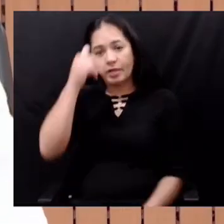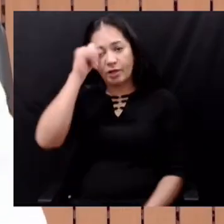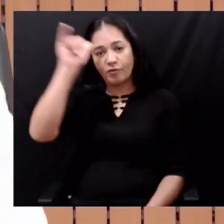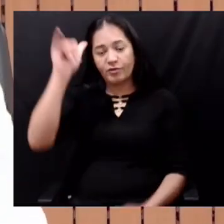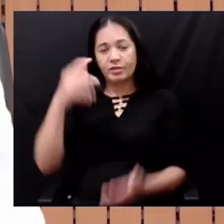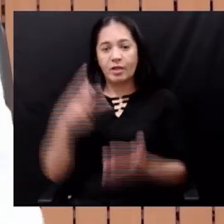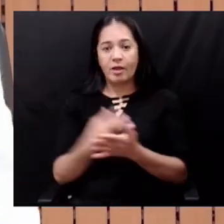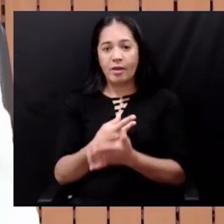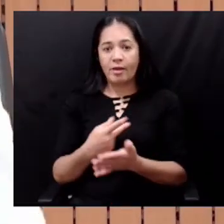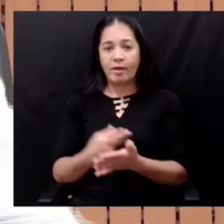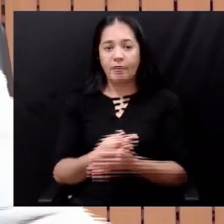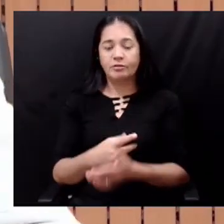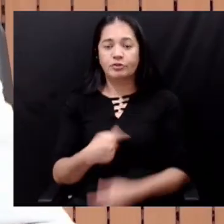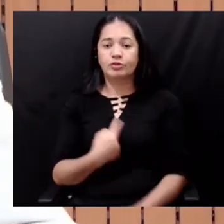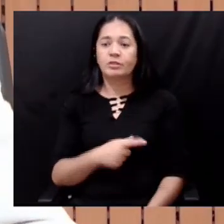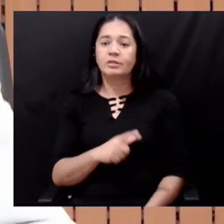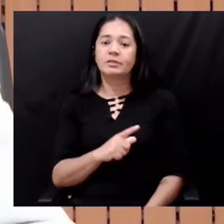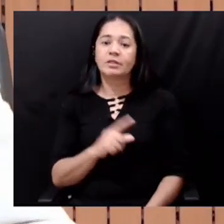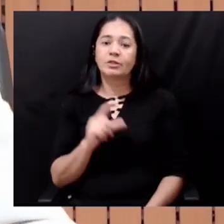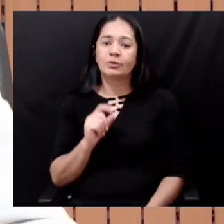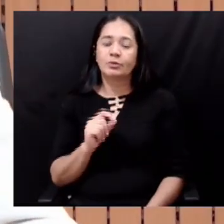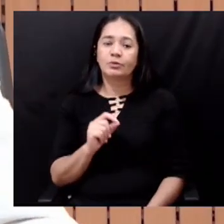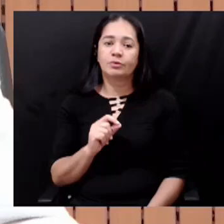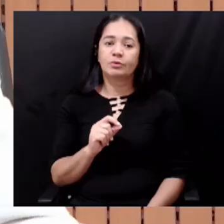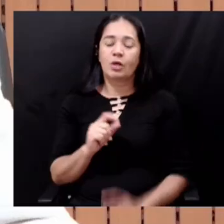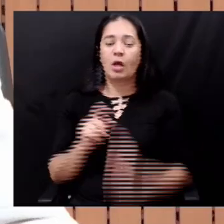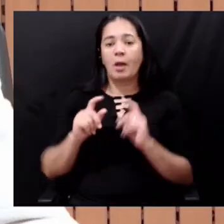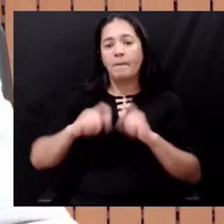temos, assim, condições de...